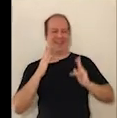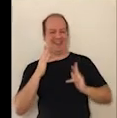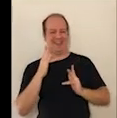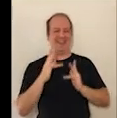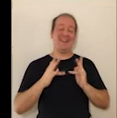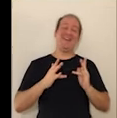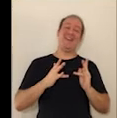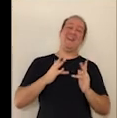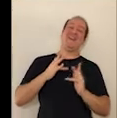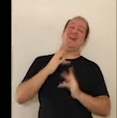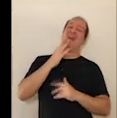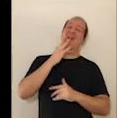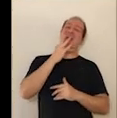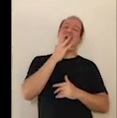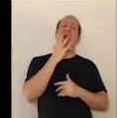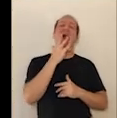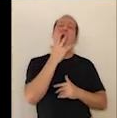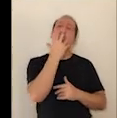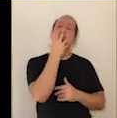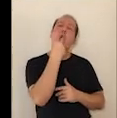é? Nina.